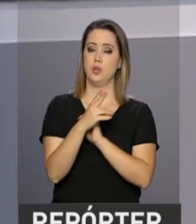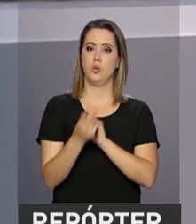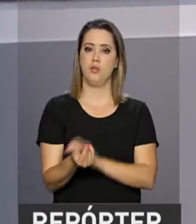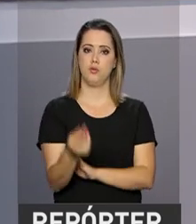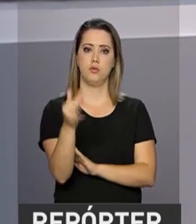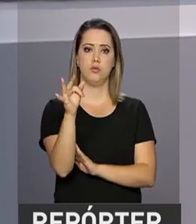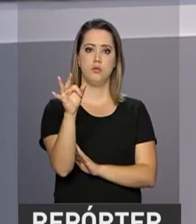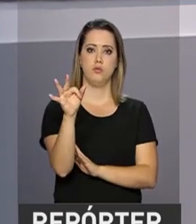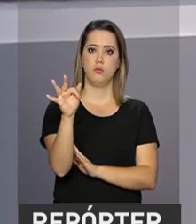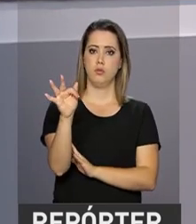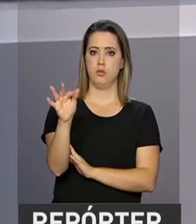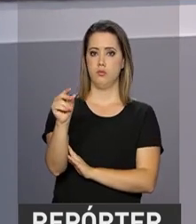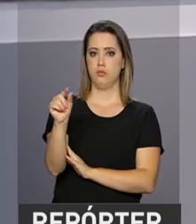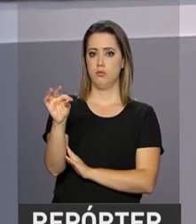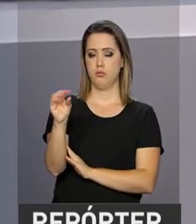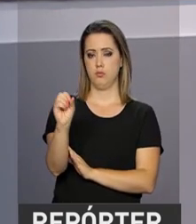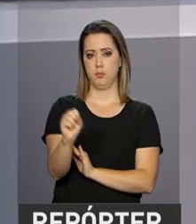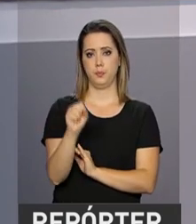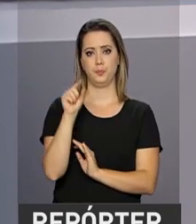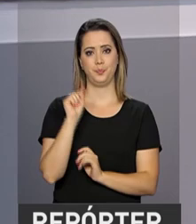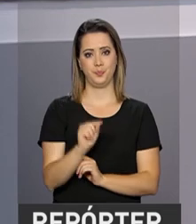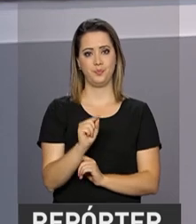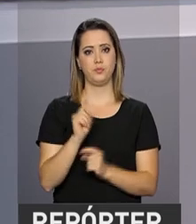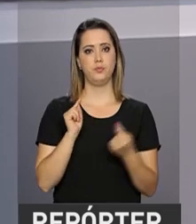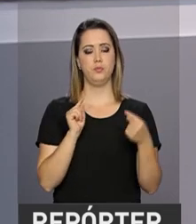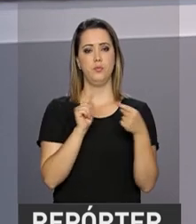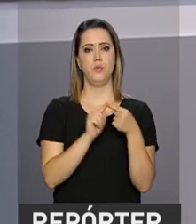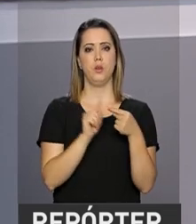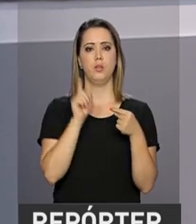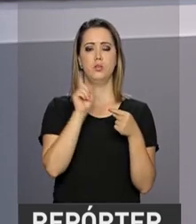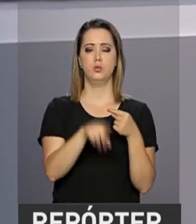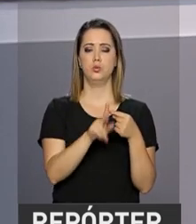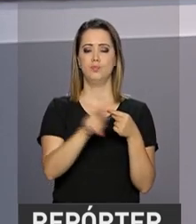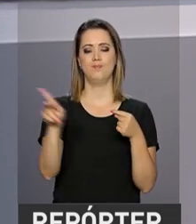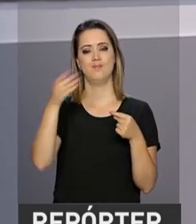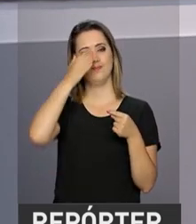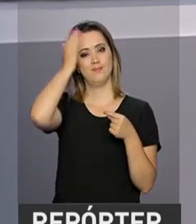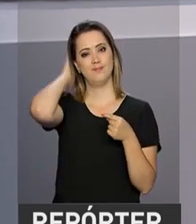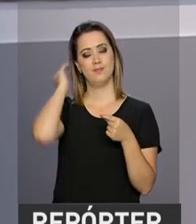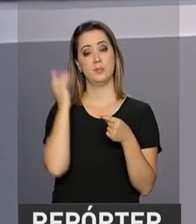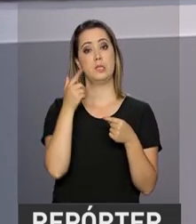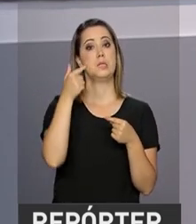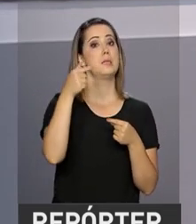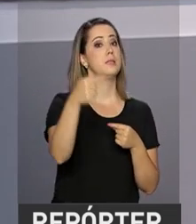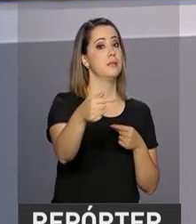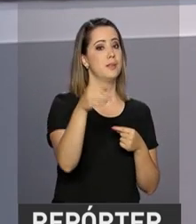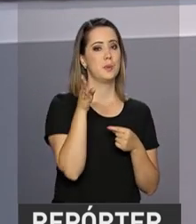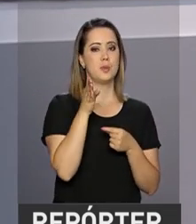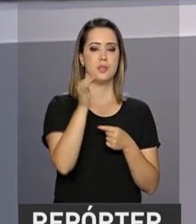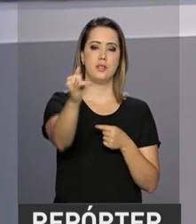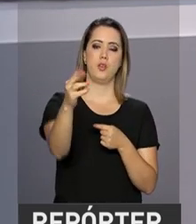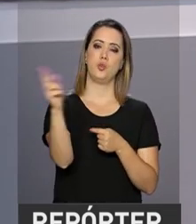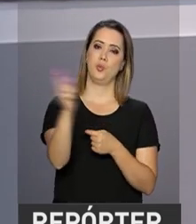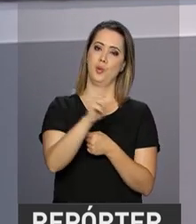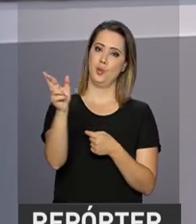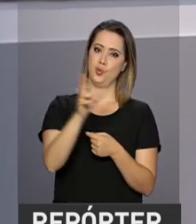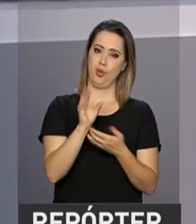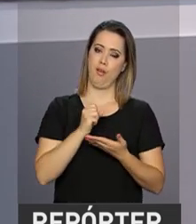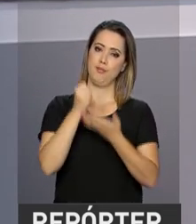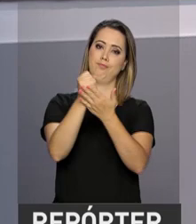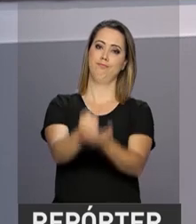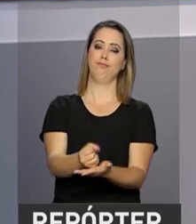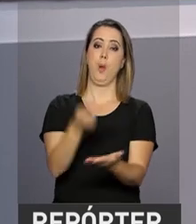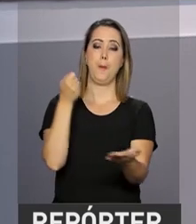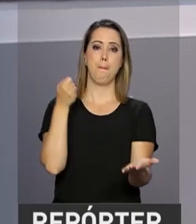remuneração para o fundo de garantia do tempo de serviço FGTS de acordo com o presidente cerca de 7